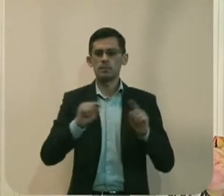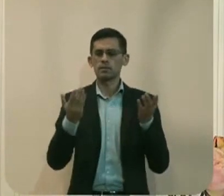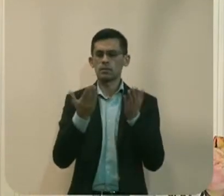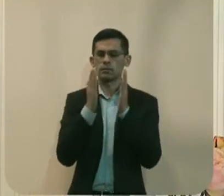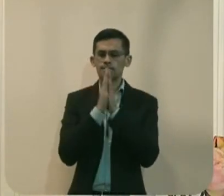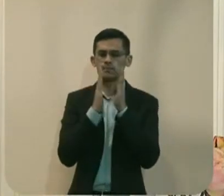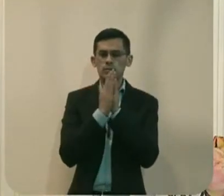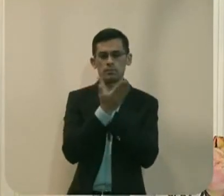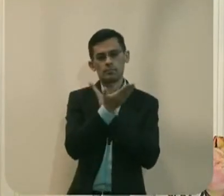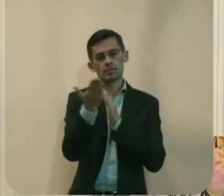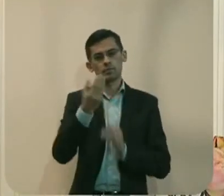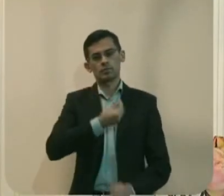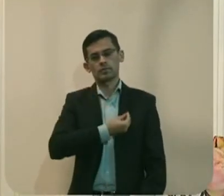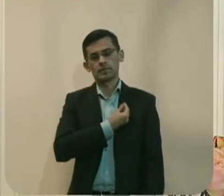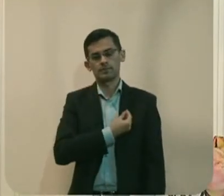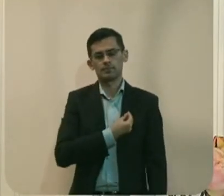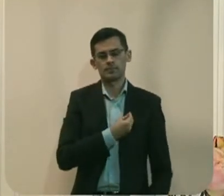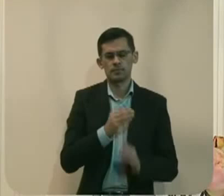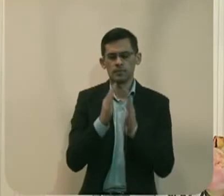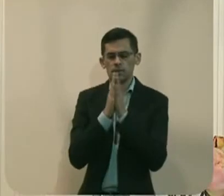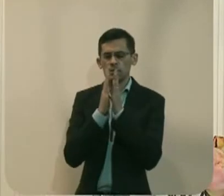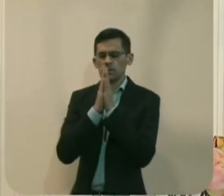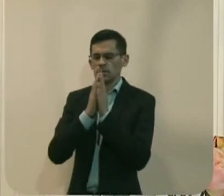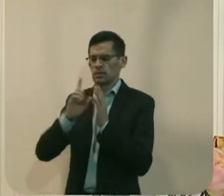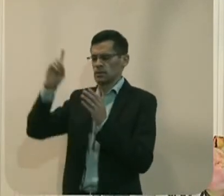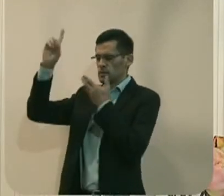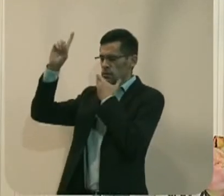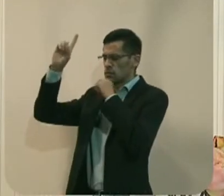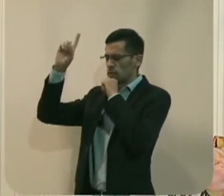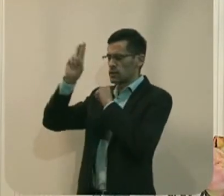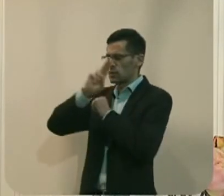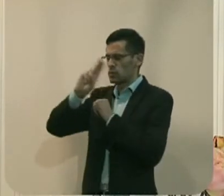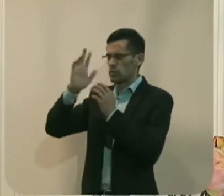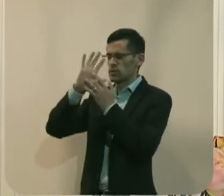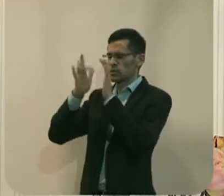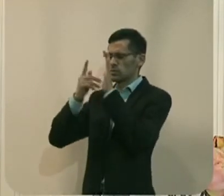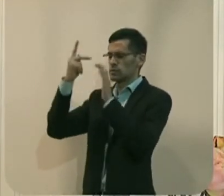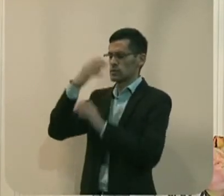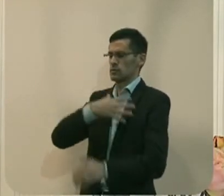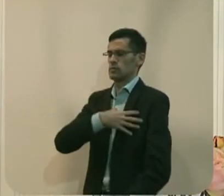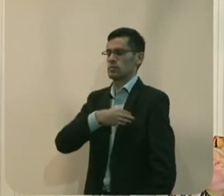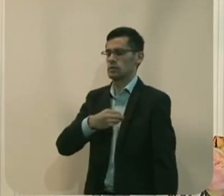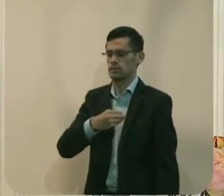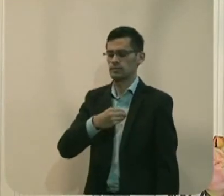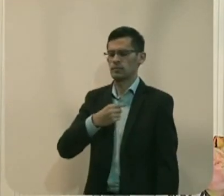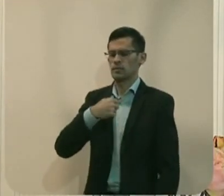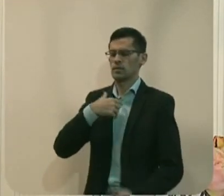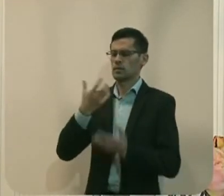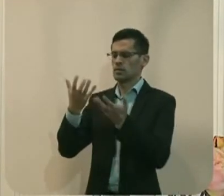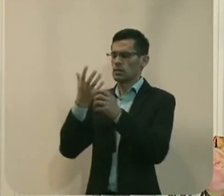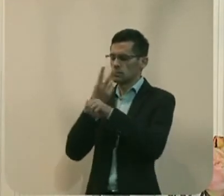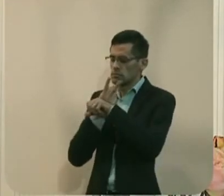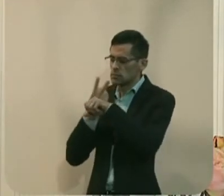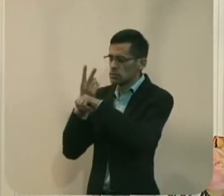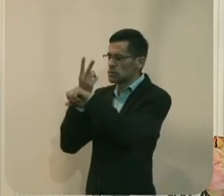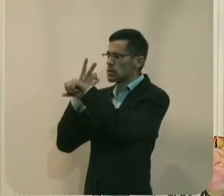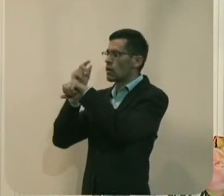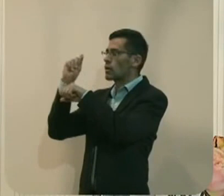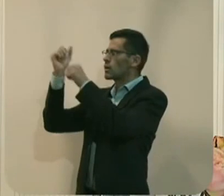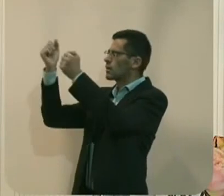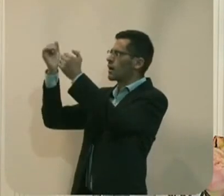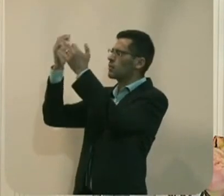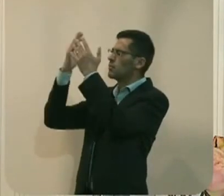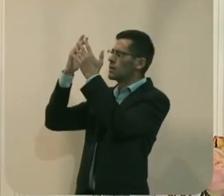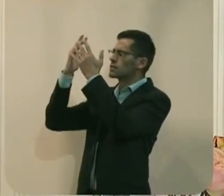vou orar por você. Pai querido, em nome de Jesus, o teu Filho, que eu venho buscar a